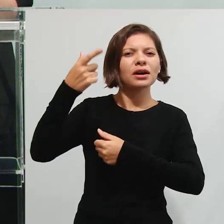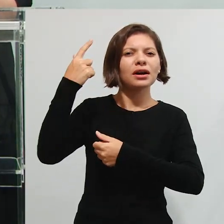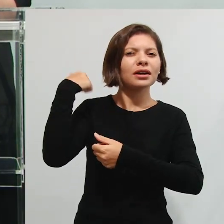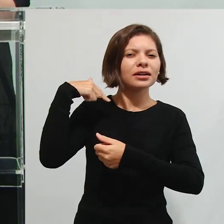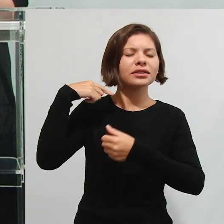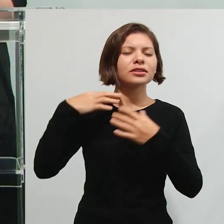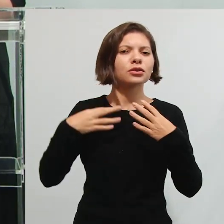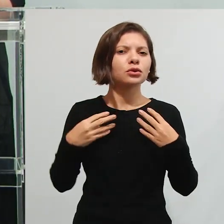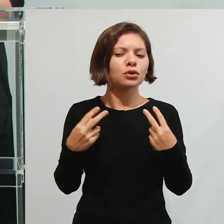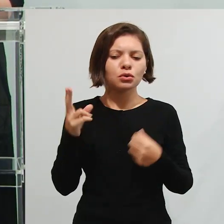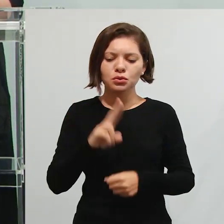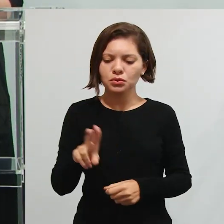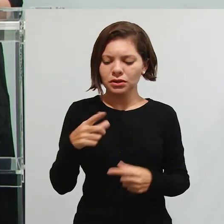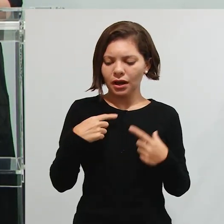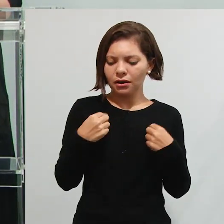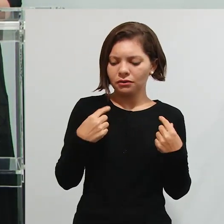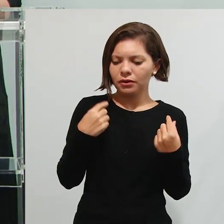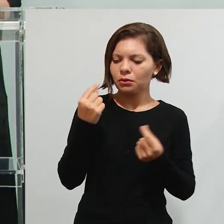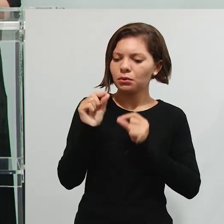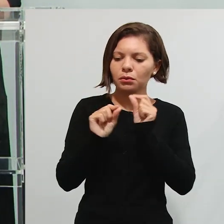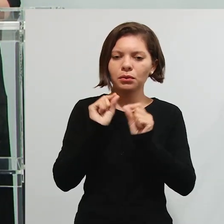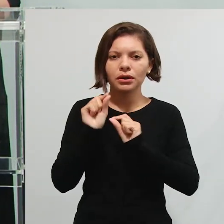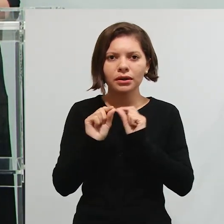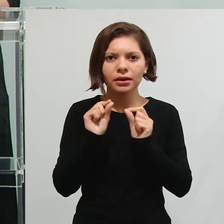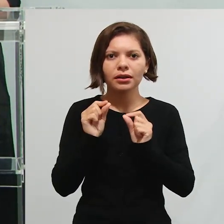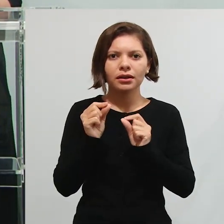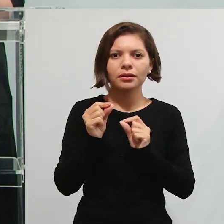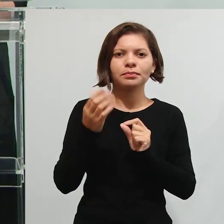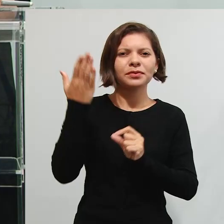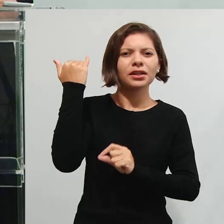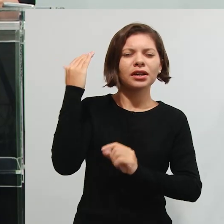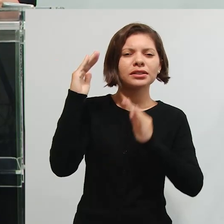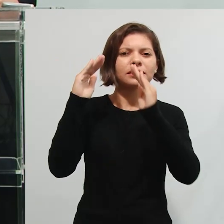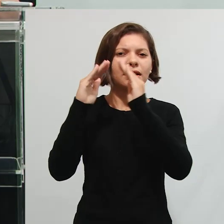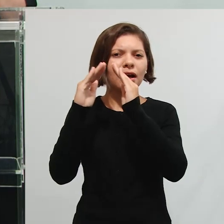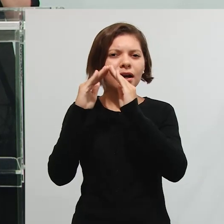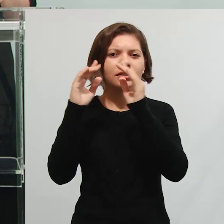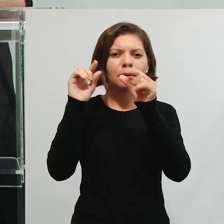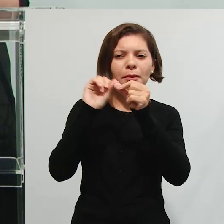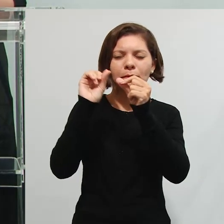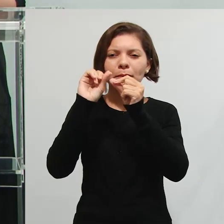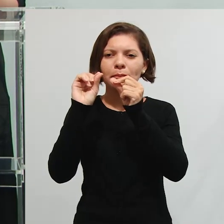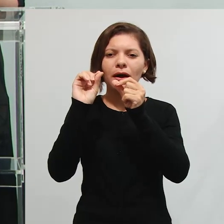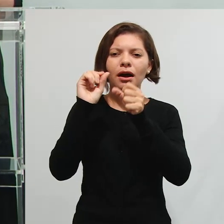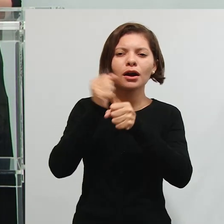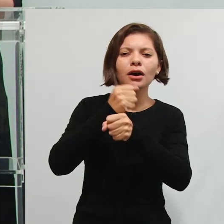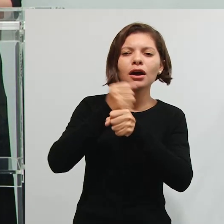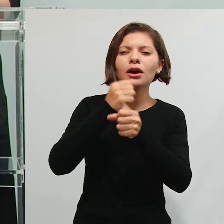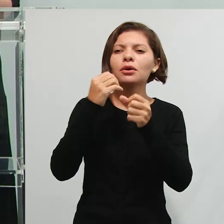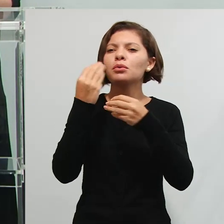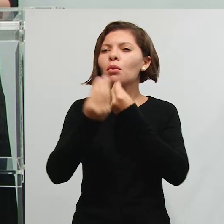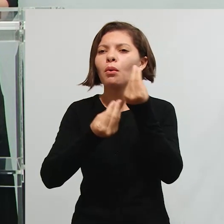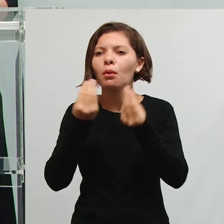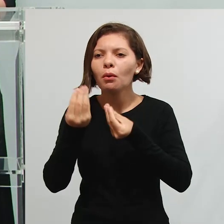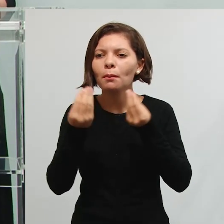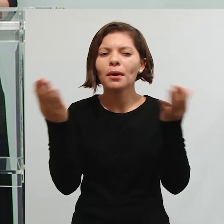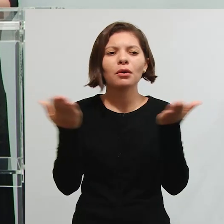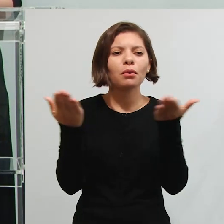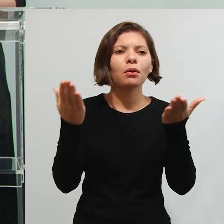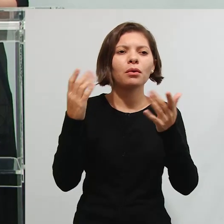eles se vestiam antes ou o que é que como é que eles faziam suas casas antes como é que tá agora então por isso tem essa análise também né de